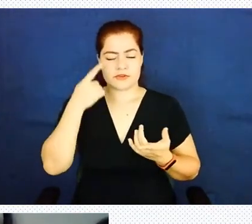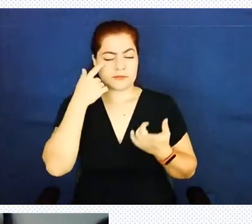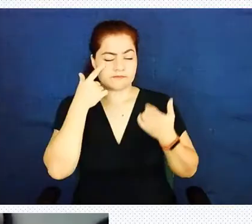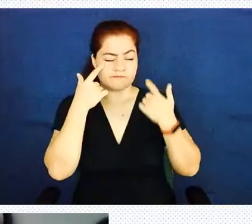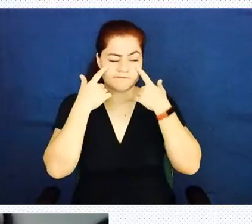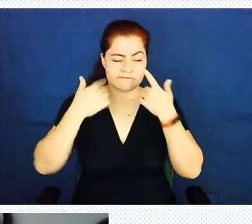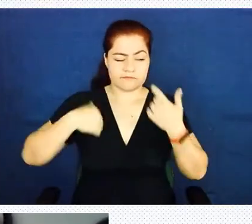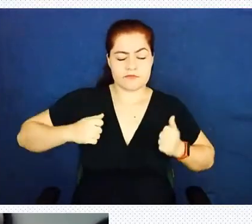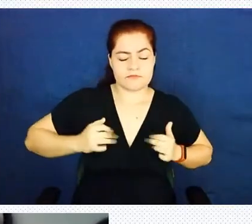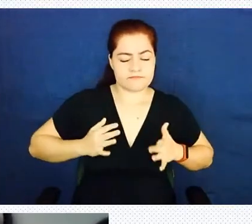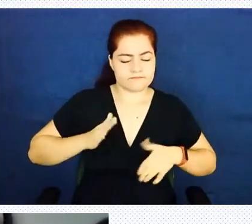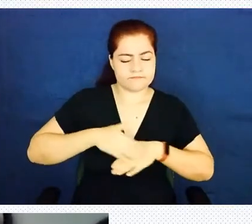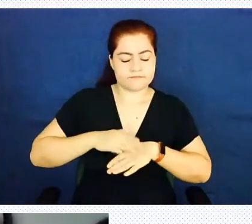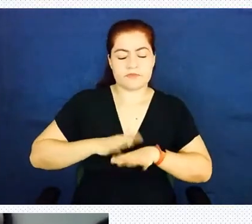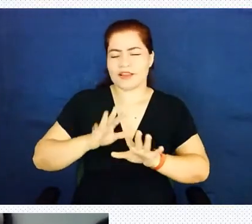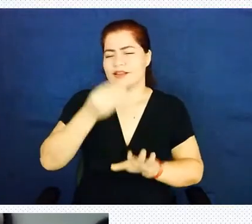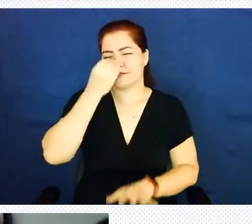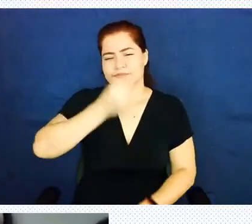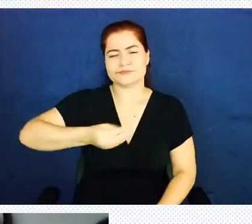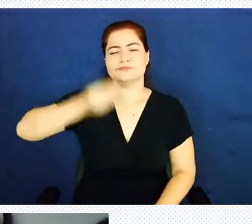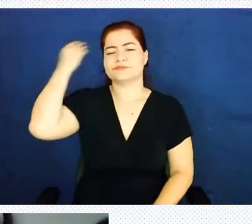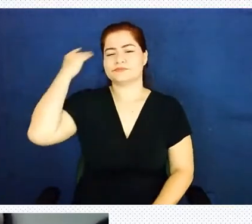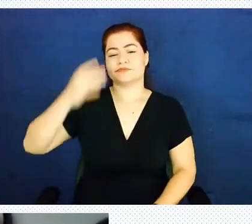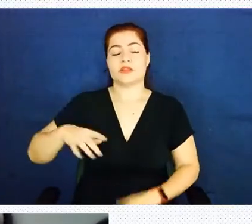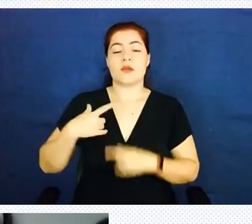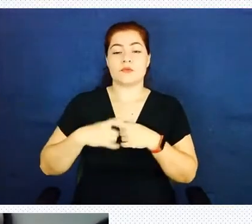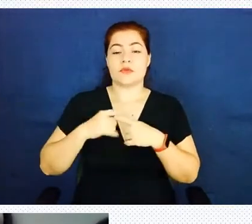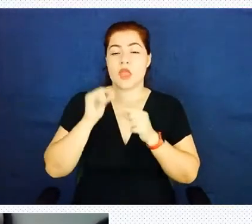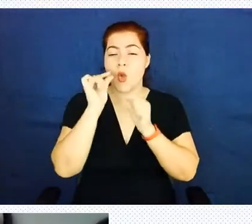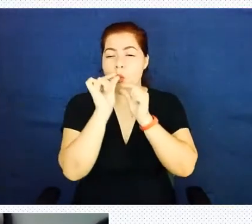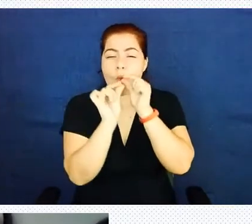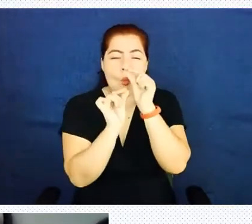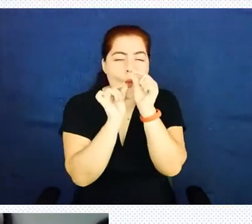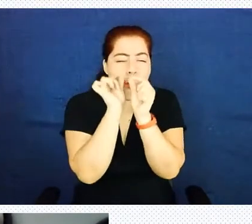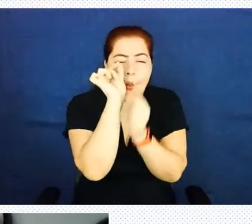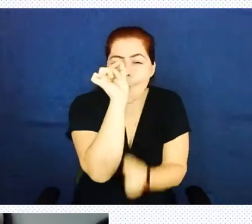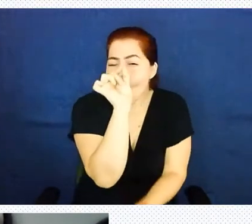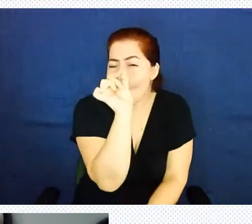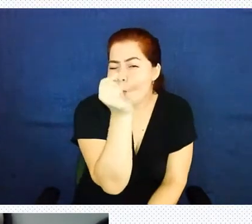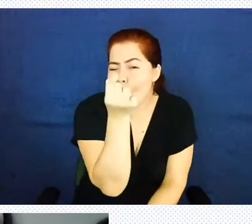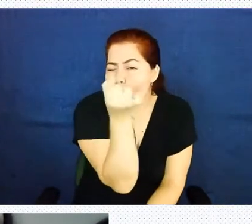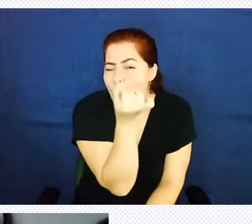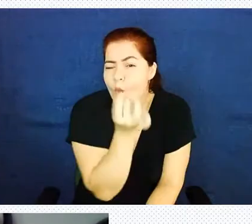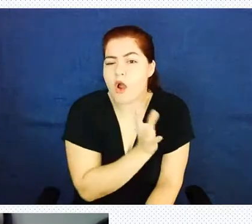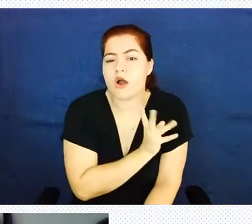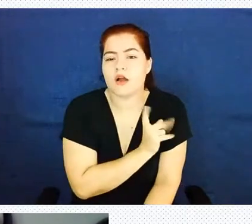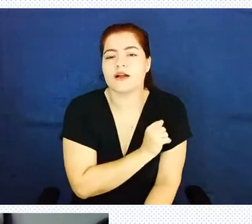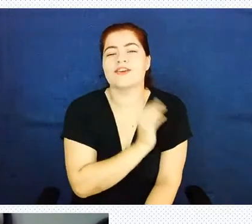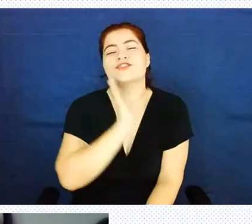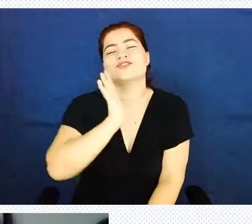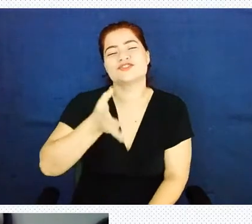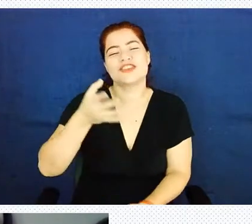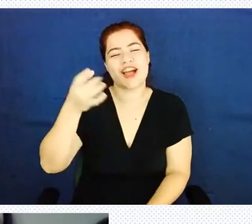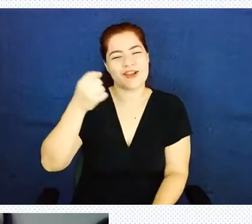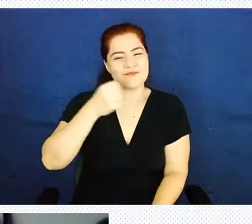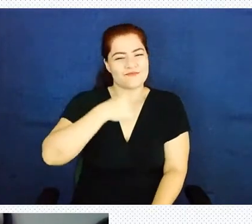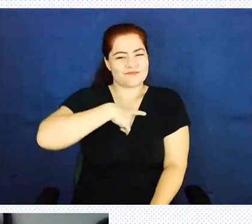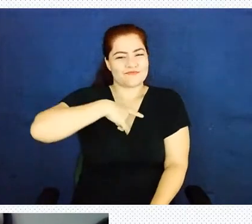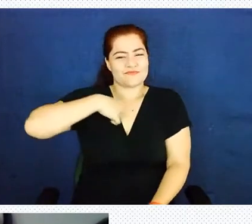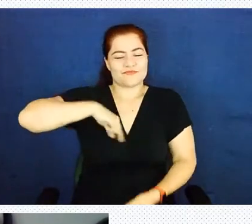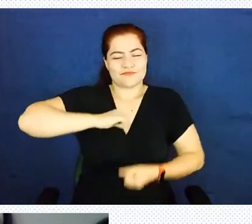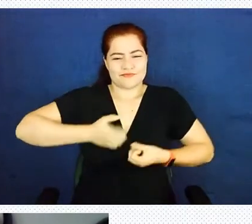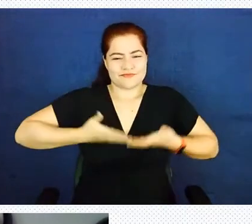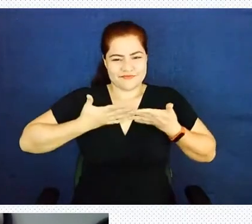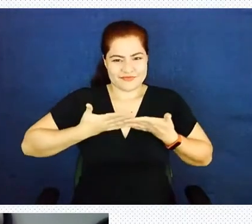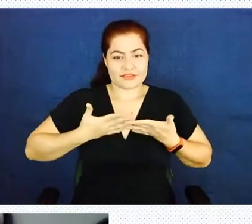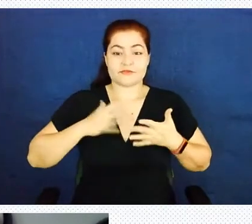não importa, porque qualquer pinguinho de amor já conta muito em nosso favor. Então,